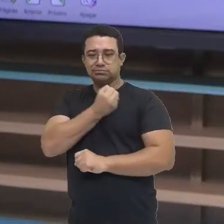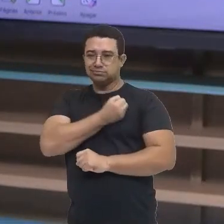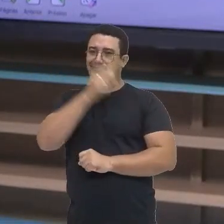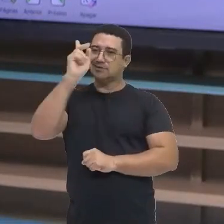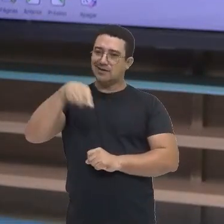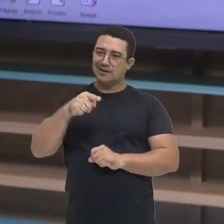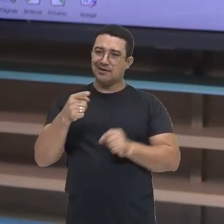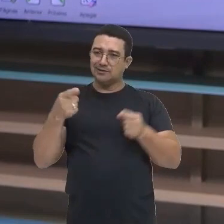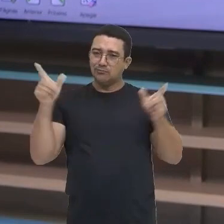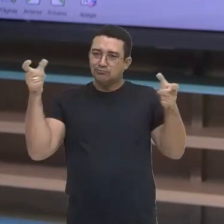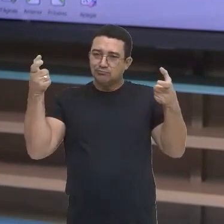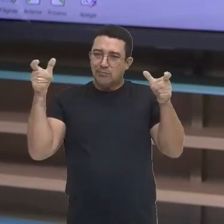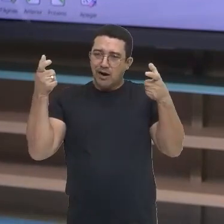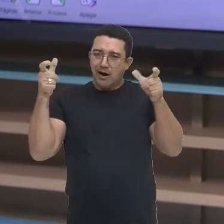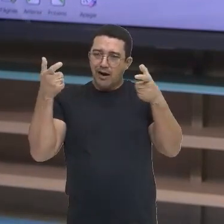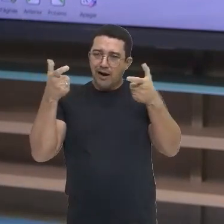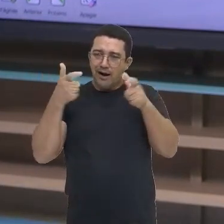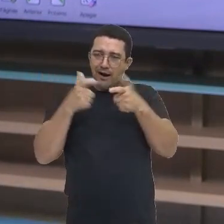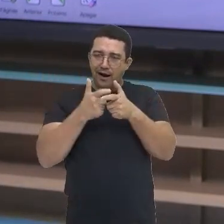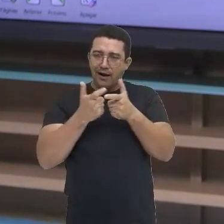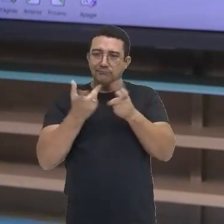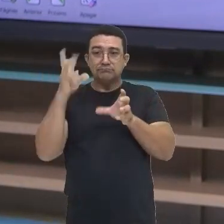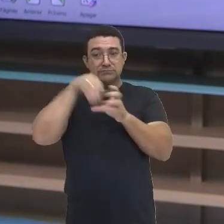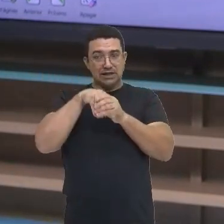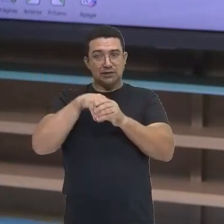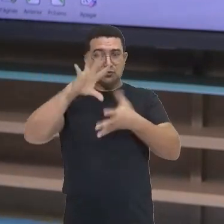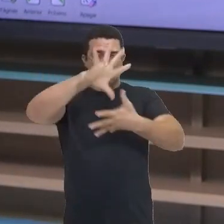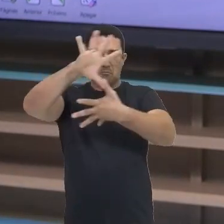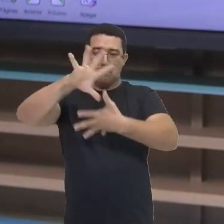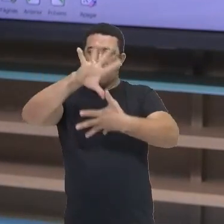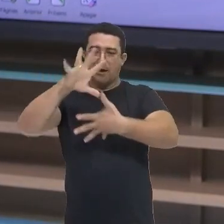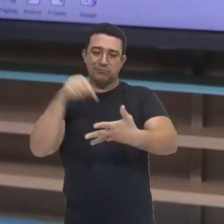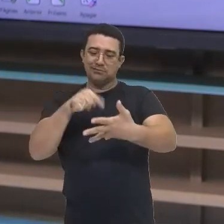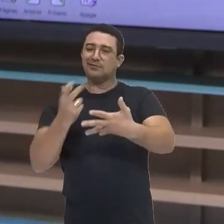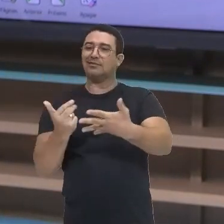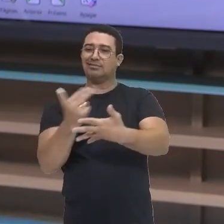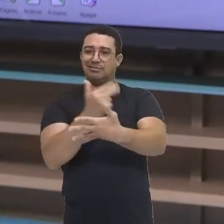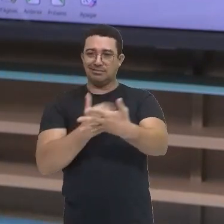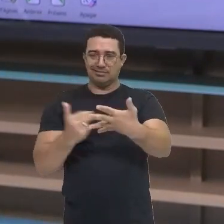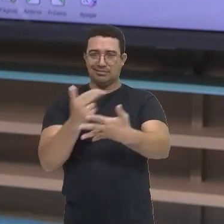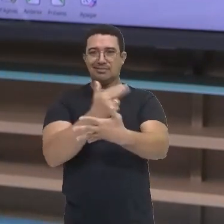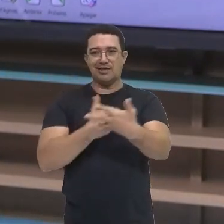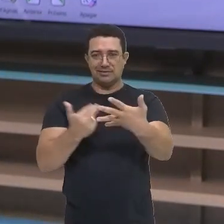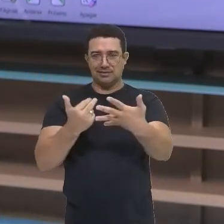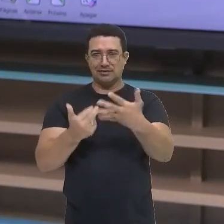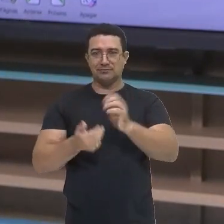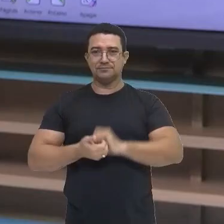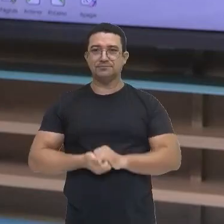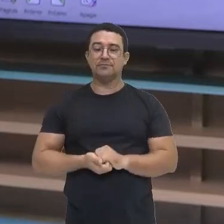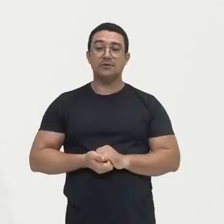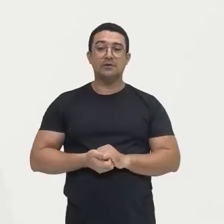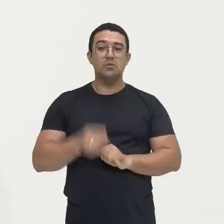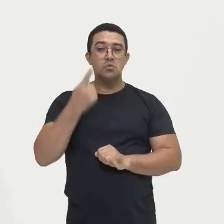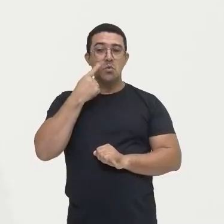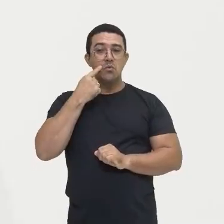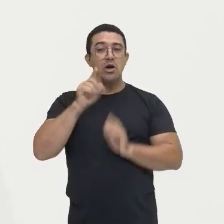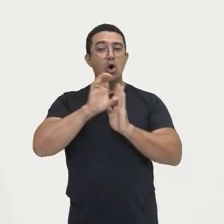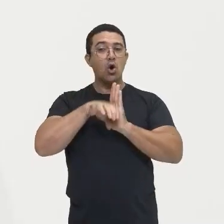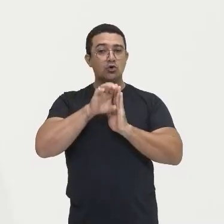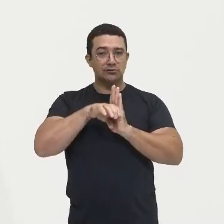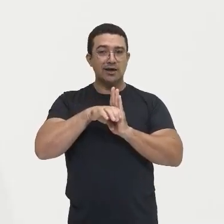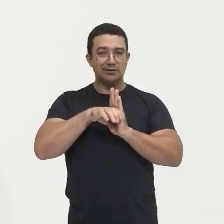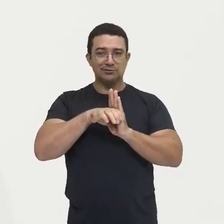ponto dela caber dentro do meu mapa. Tudo bem? Agora vamos ao conceito lá de escala cartográfica.